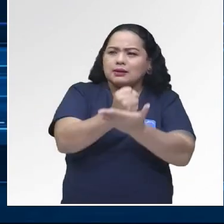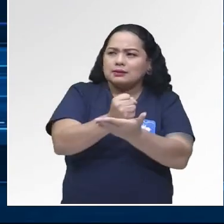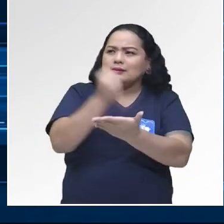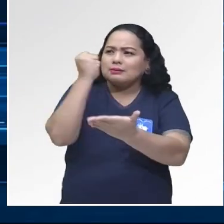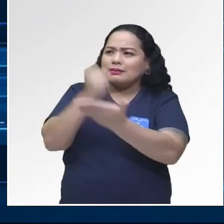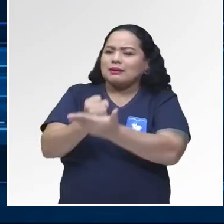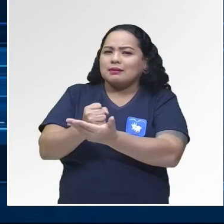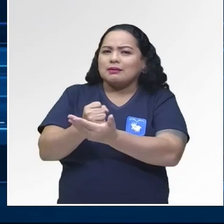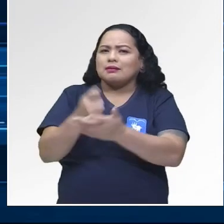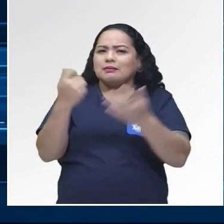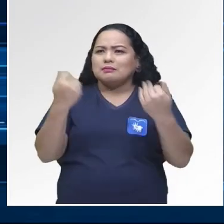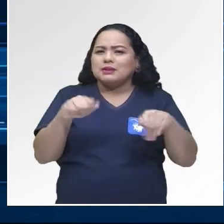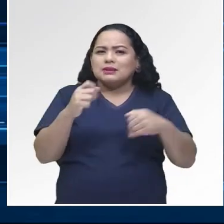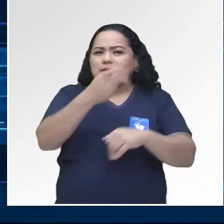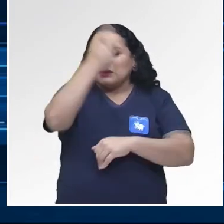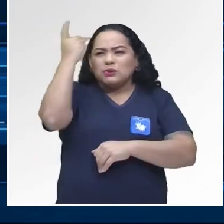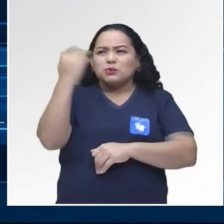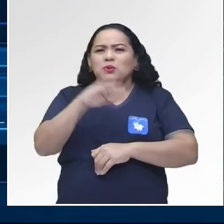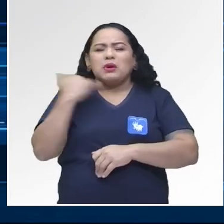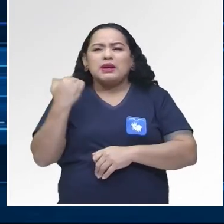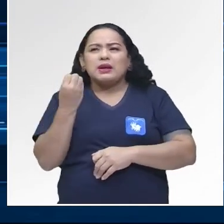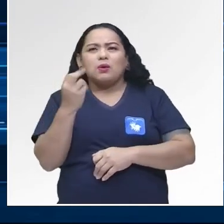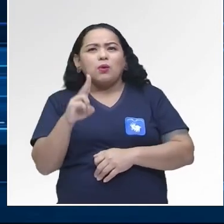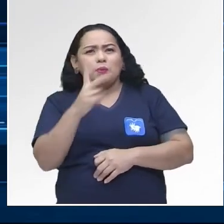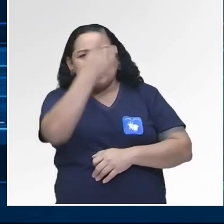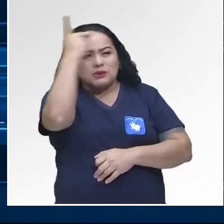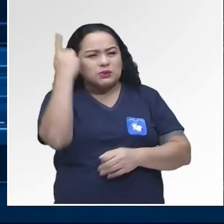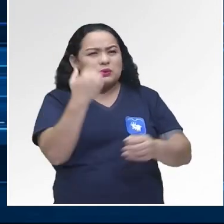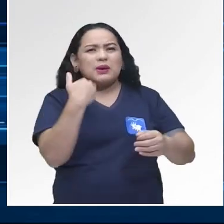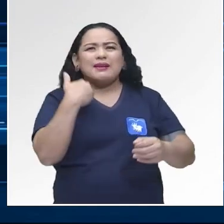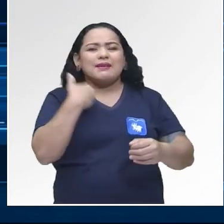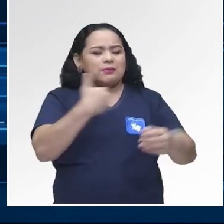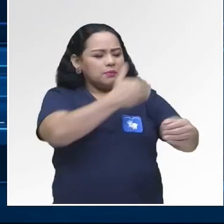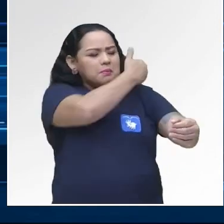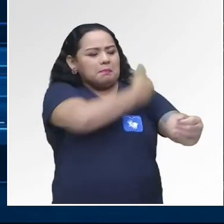que mutilar, para isso eu tenho que